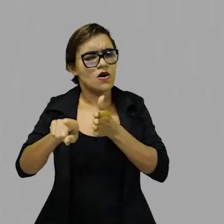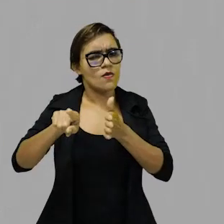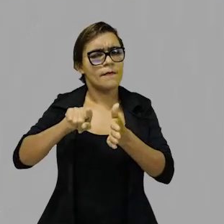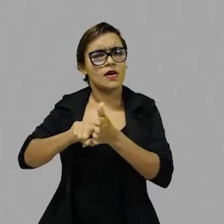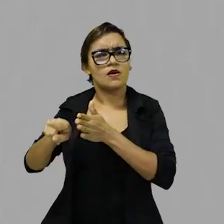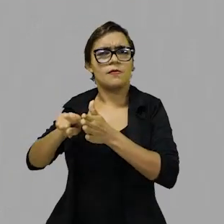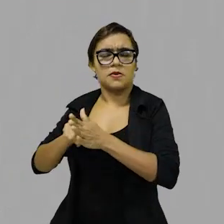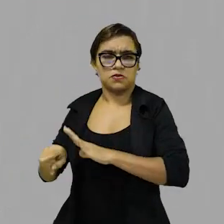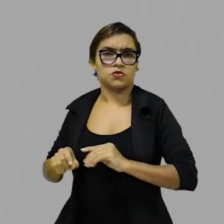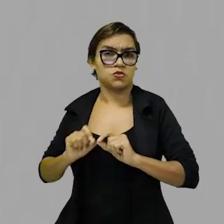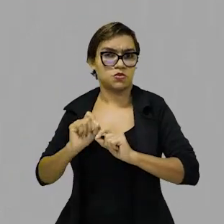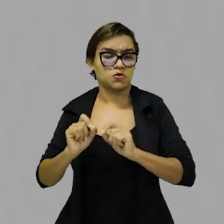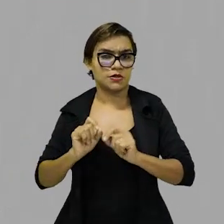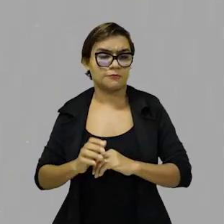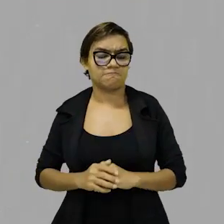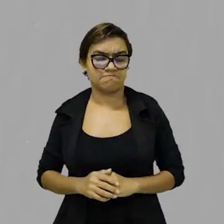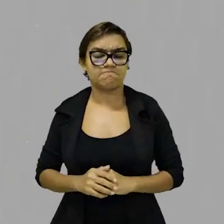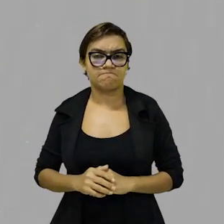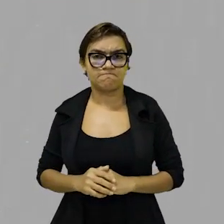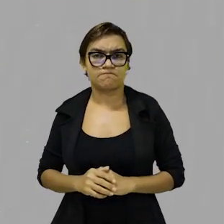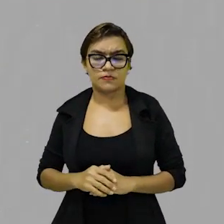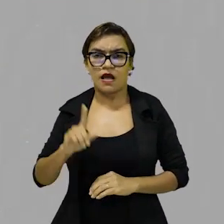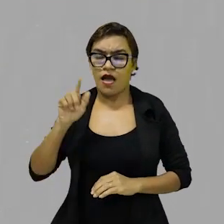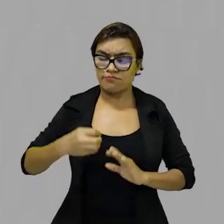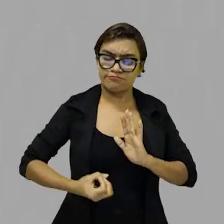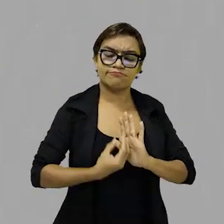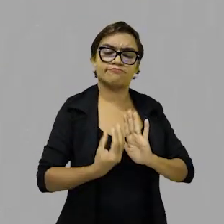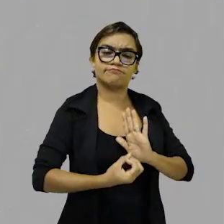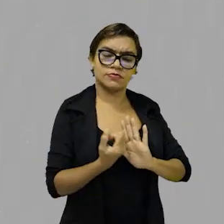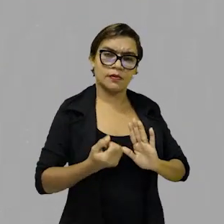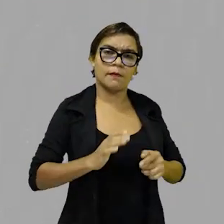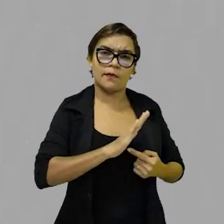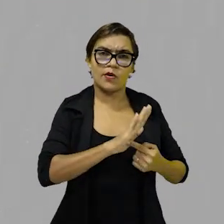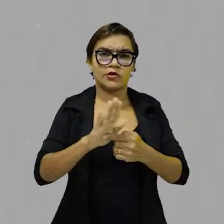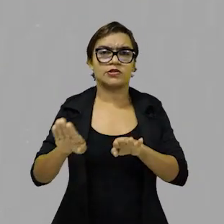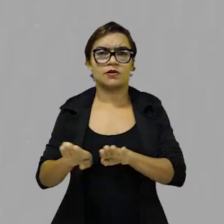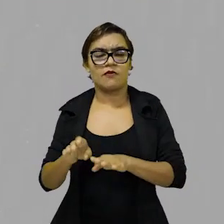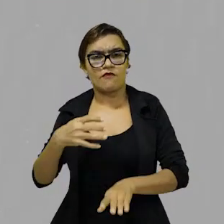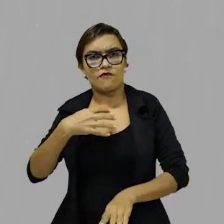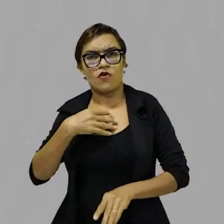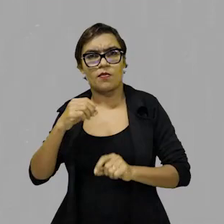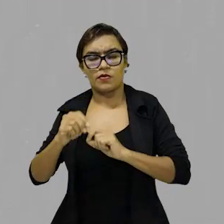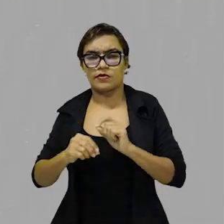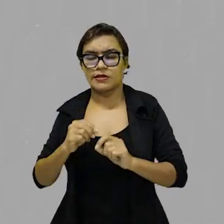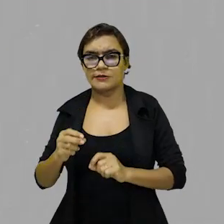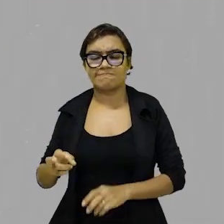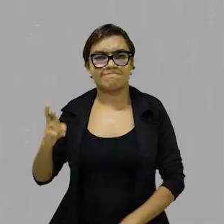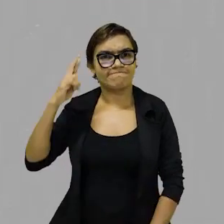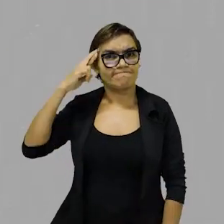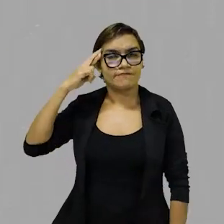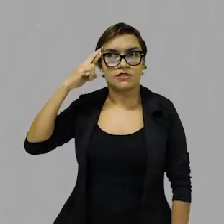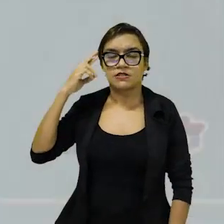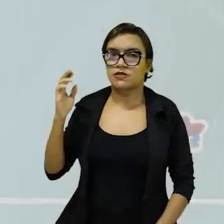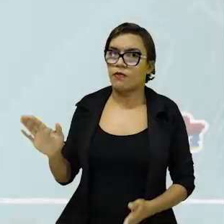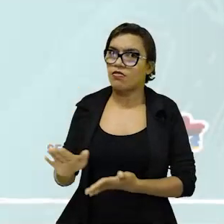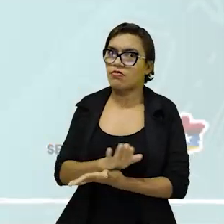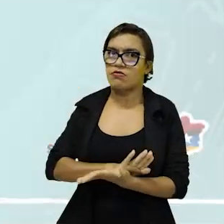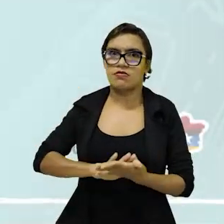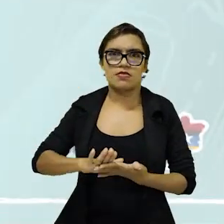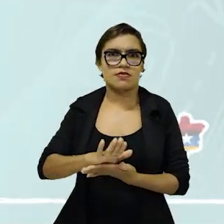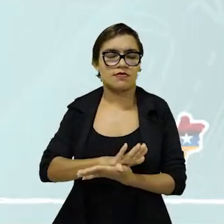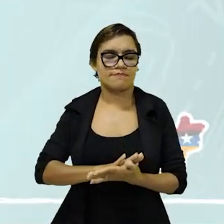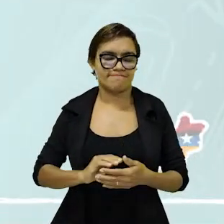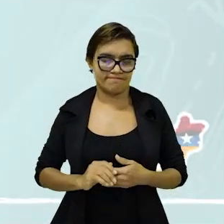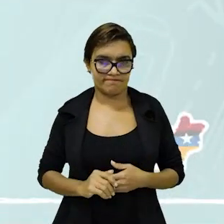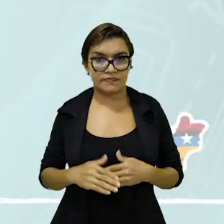elas são colocadas no expressionismo de maneira nada racional.